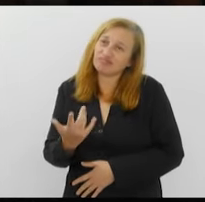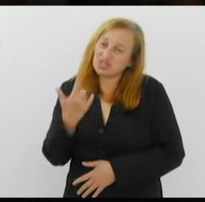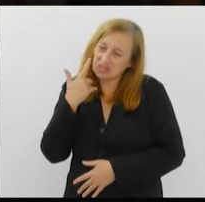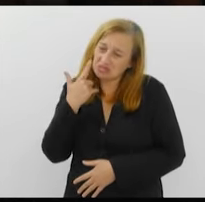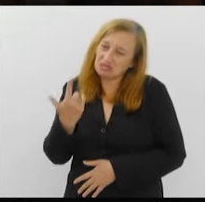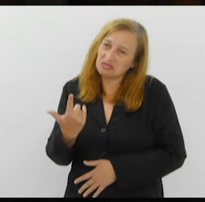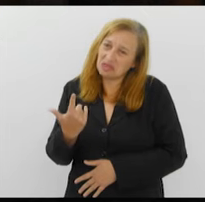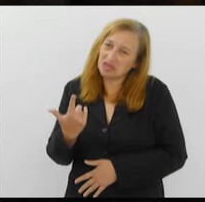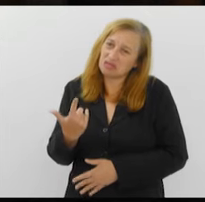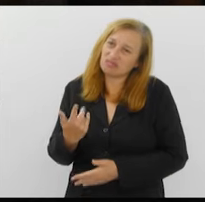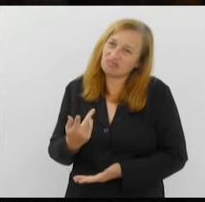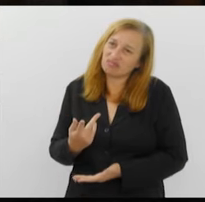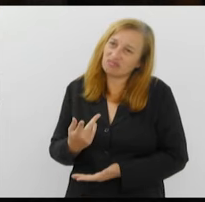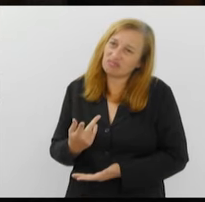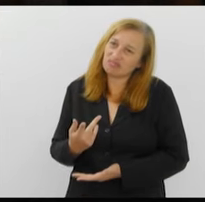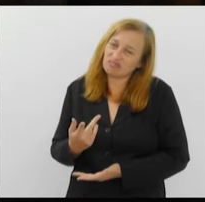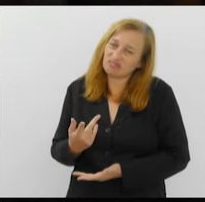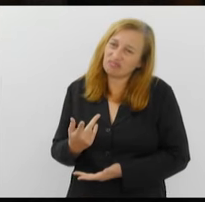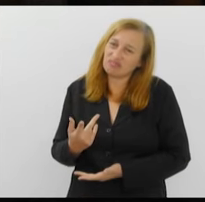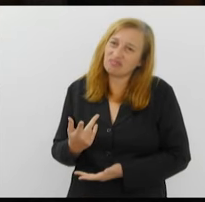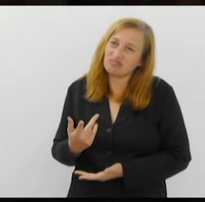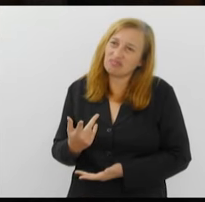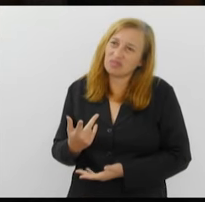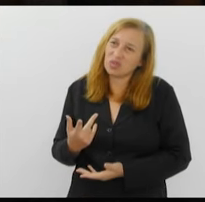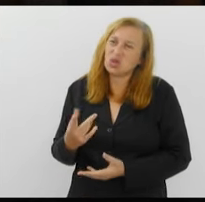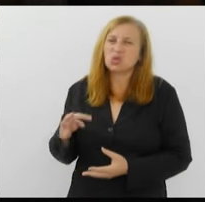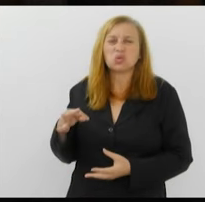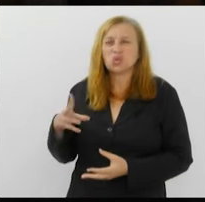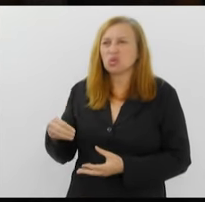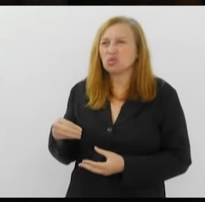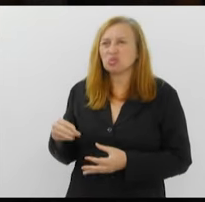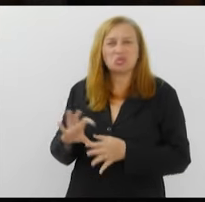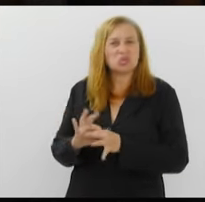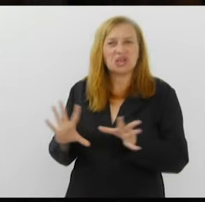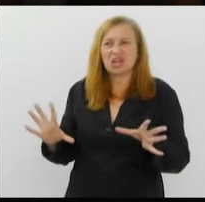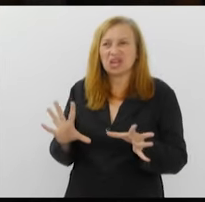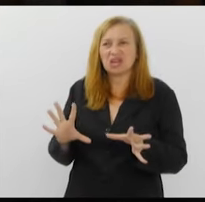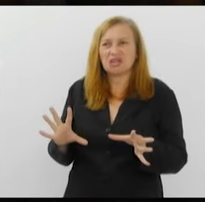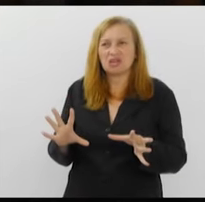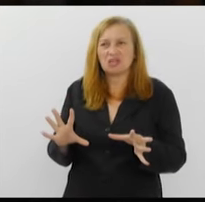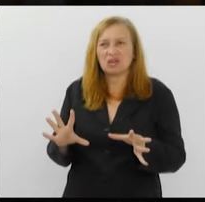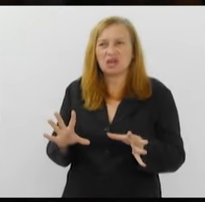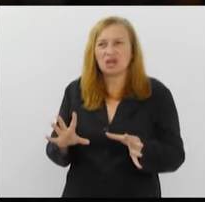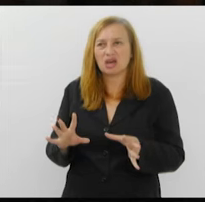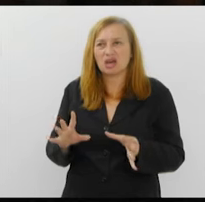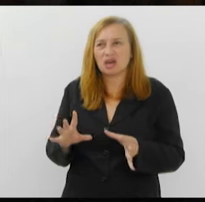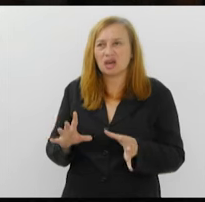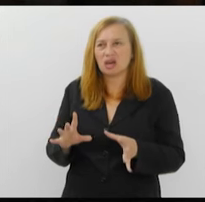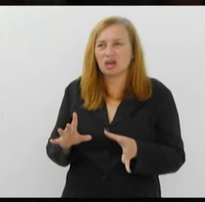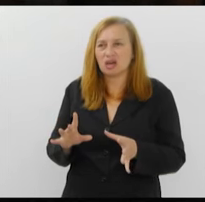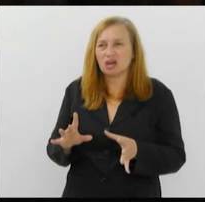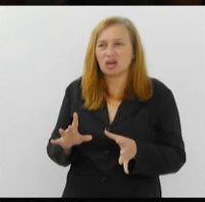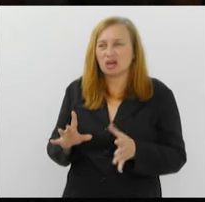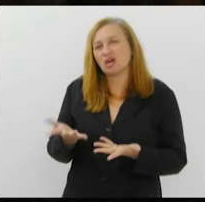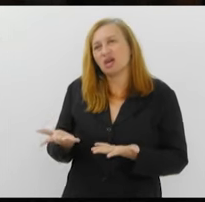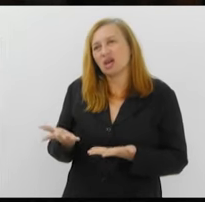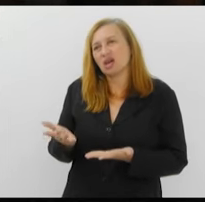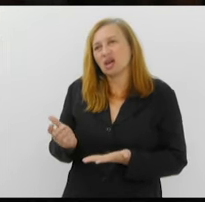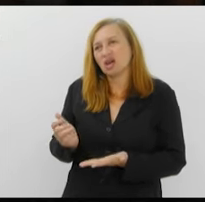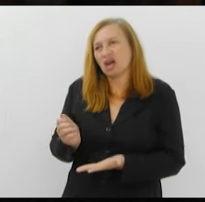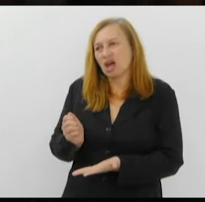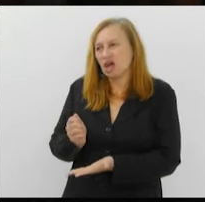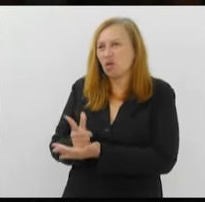hipocrisia. Ou seja, fica tudo à vontade e aí o consumidor fortalecendo o